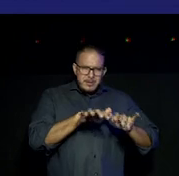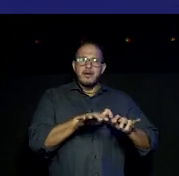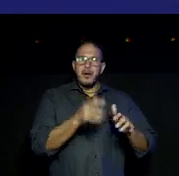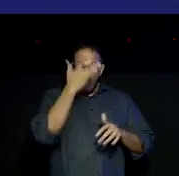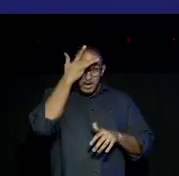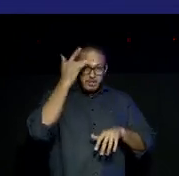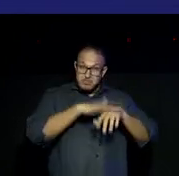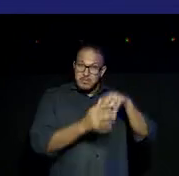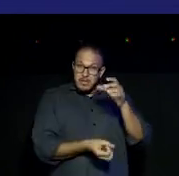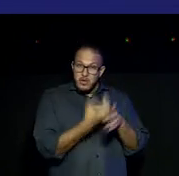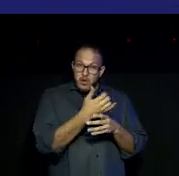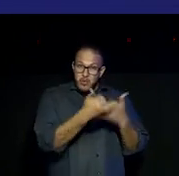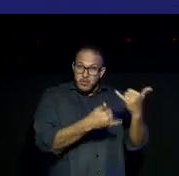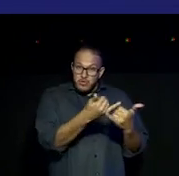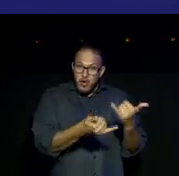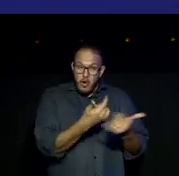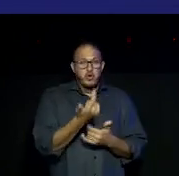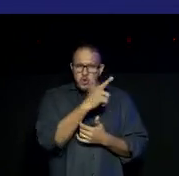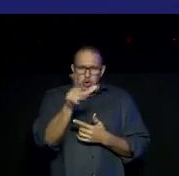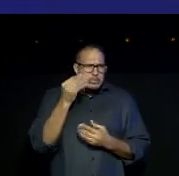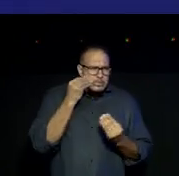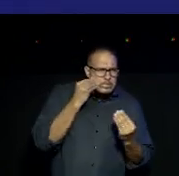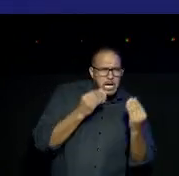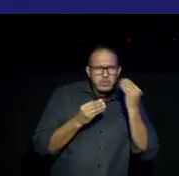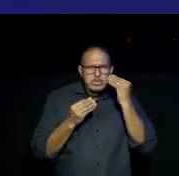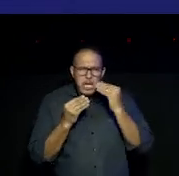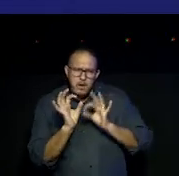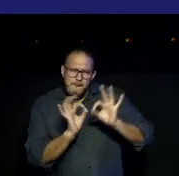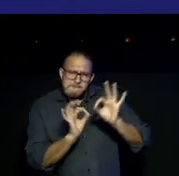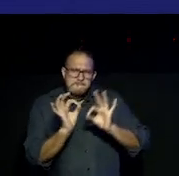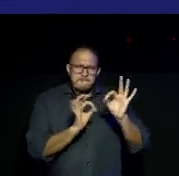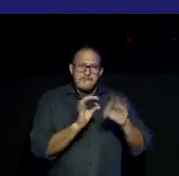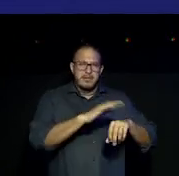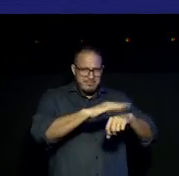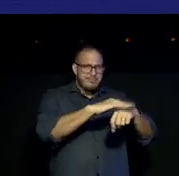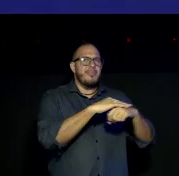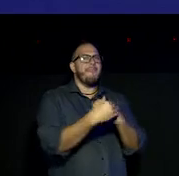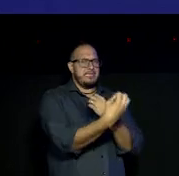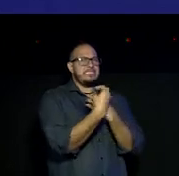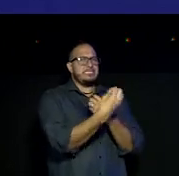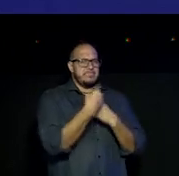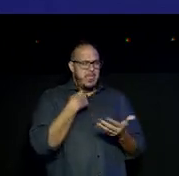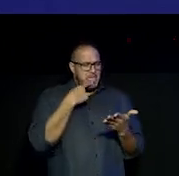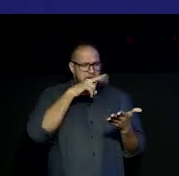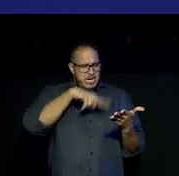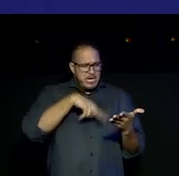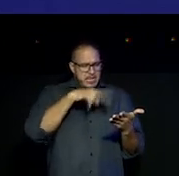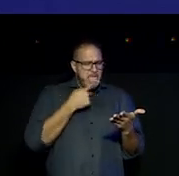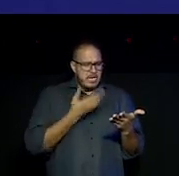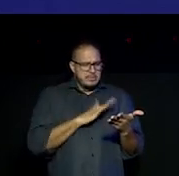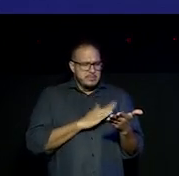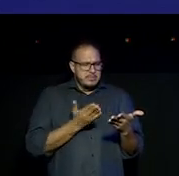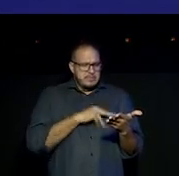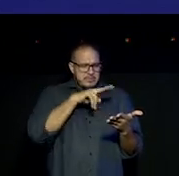cara que criou o jogo. E muitos outros que testaram o jogo e foram muito bons, que ensinam certas coisas. Que se você lê,